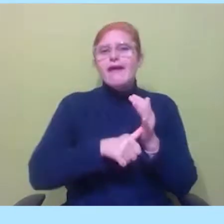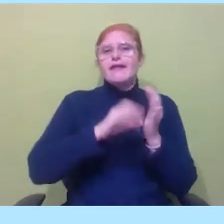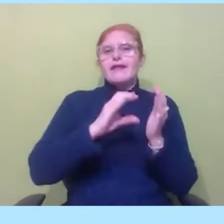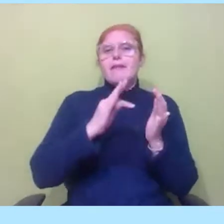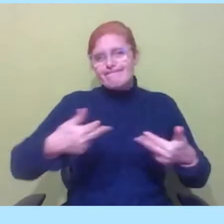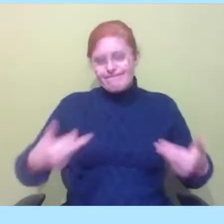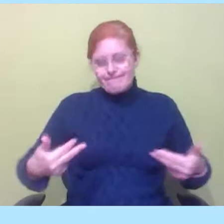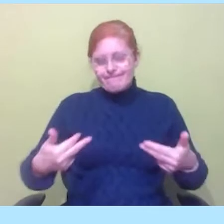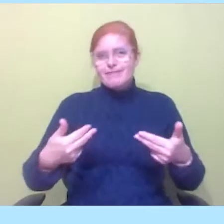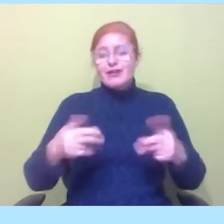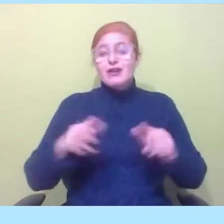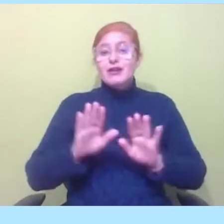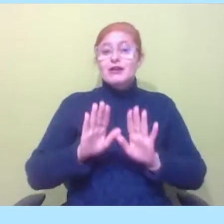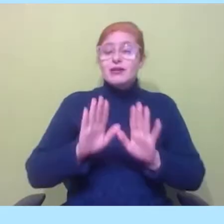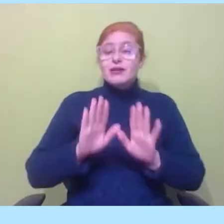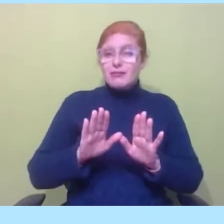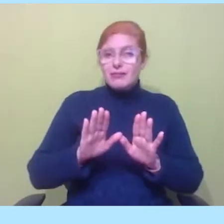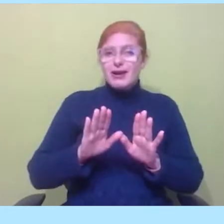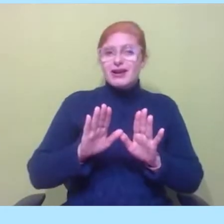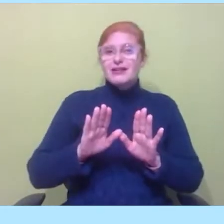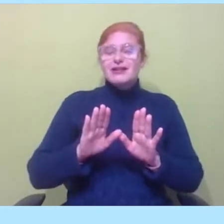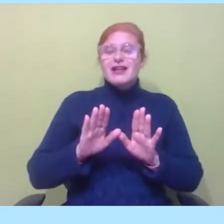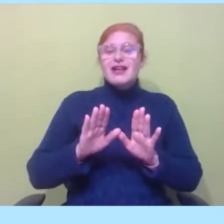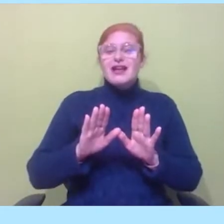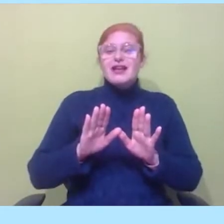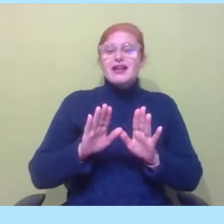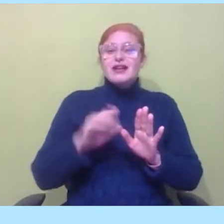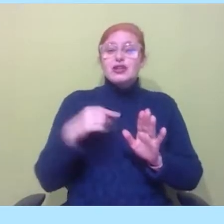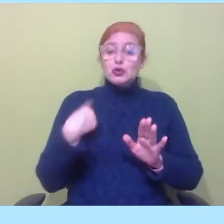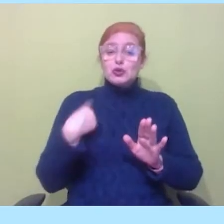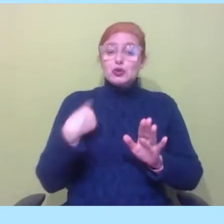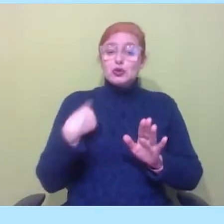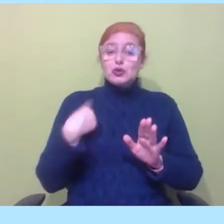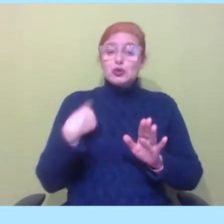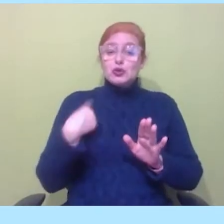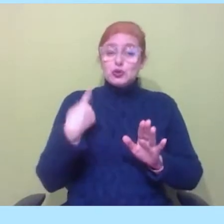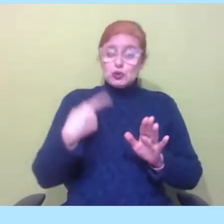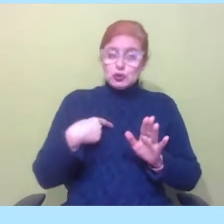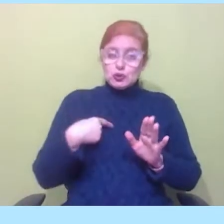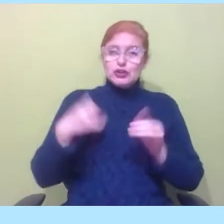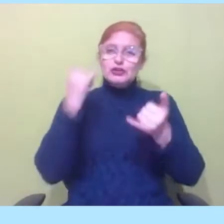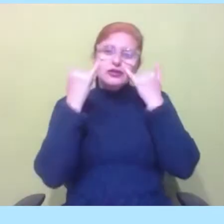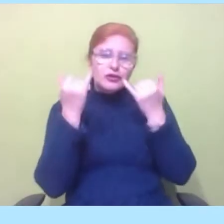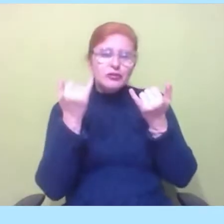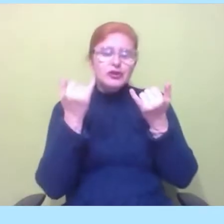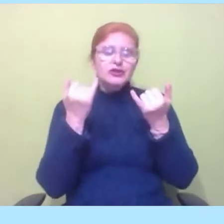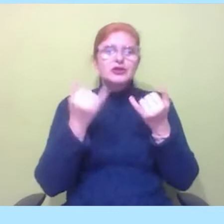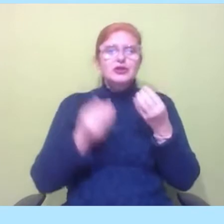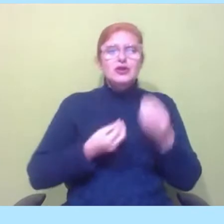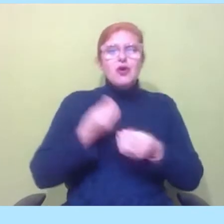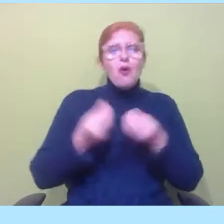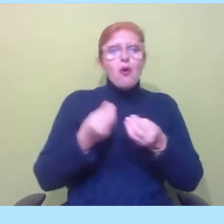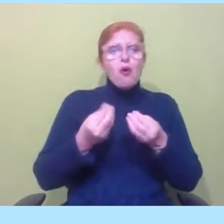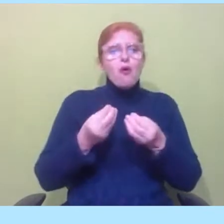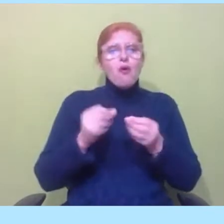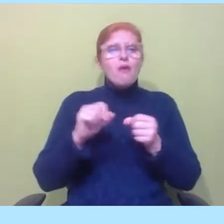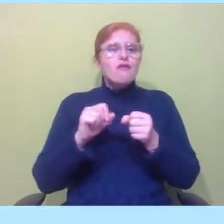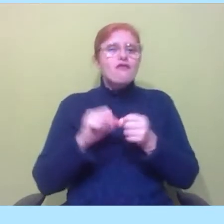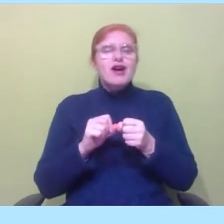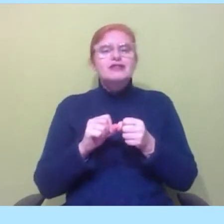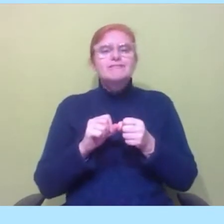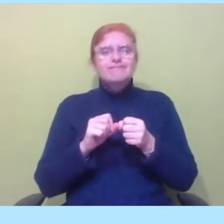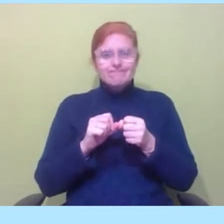tendencioso. Mas também, eu acho que numa coisa que eu aprendi muito lá no tempo da faculdade, que era a semiótica, né? A gente está falando aí de